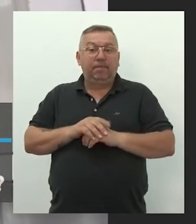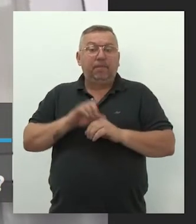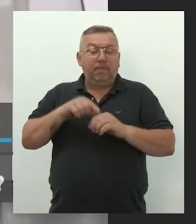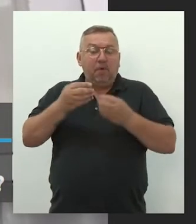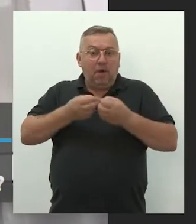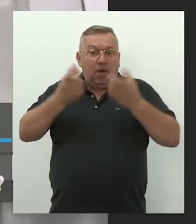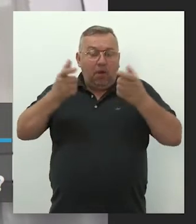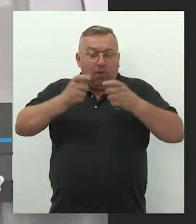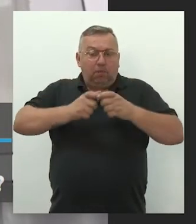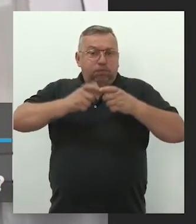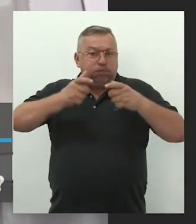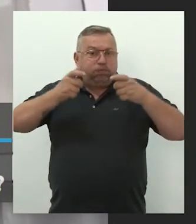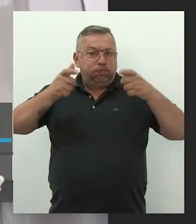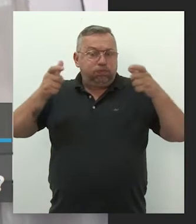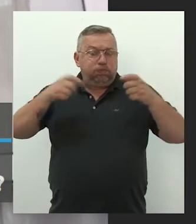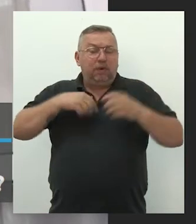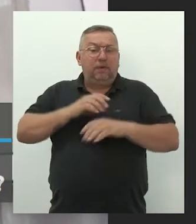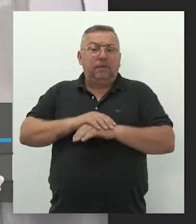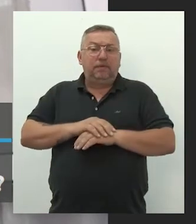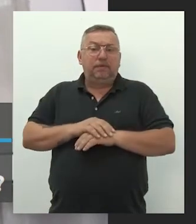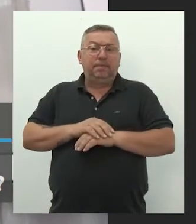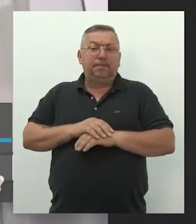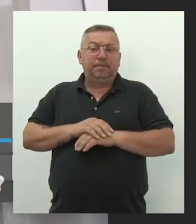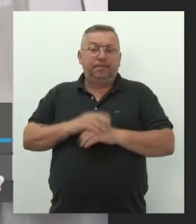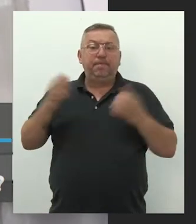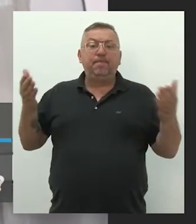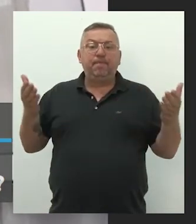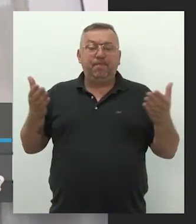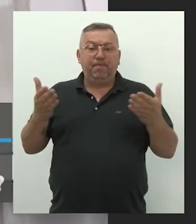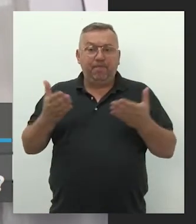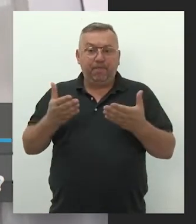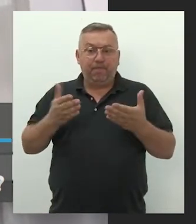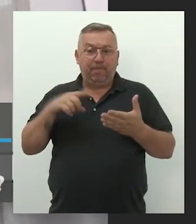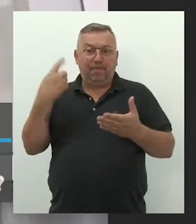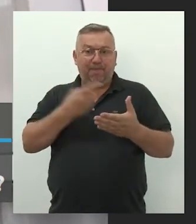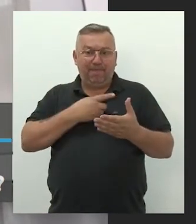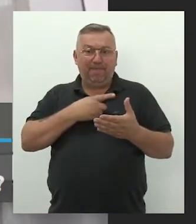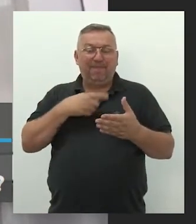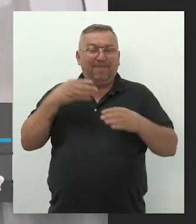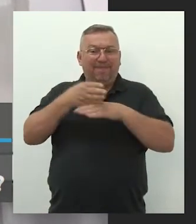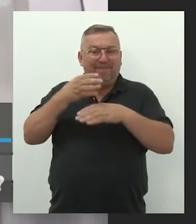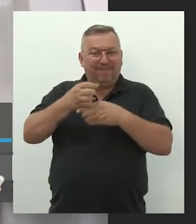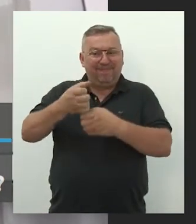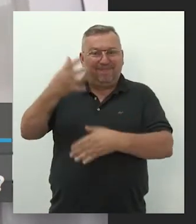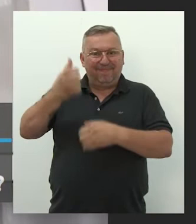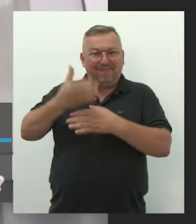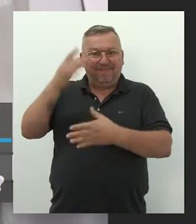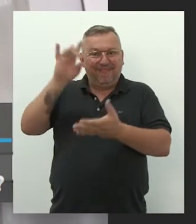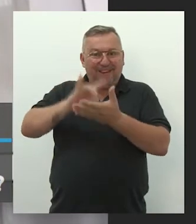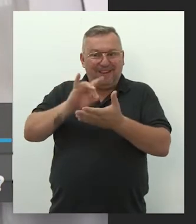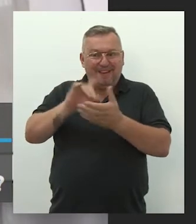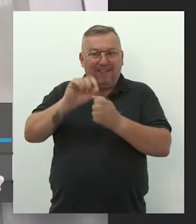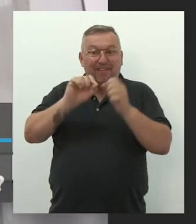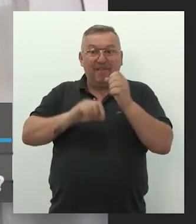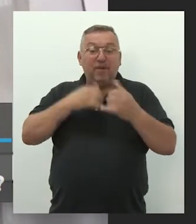ampliando ao longo de todo o segmento. Agora, vamos para mais uma interação. Na verdade, a gente vai fazer